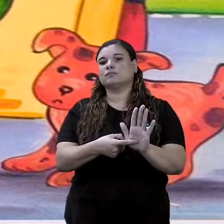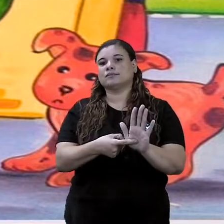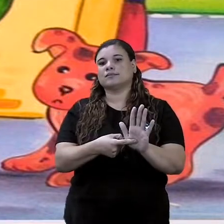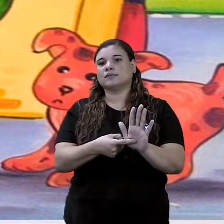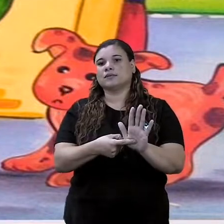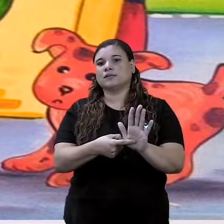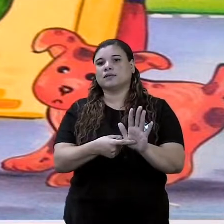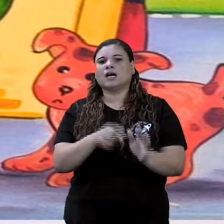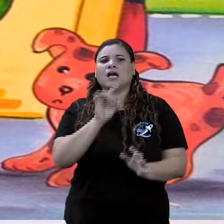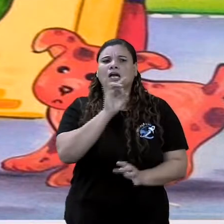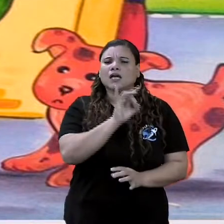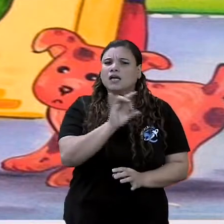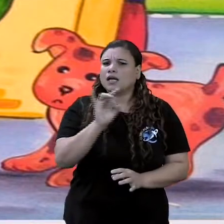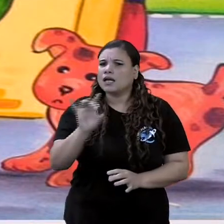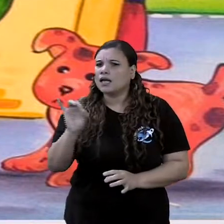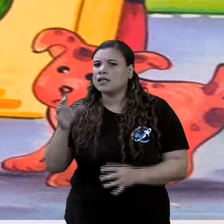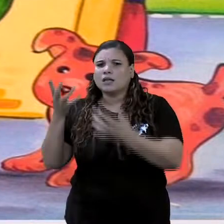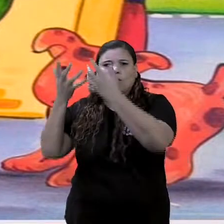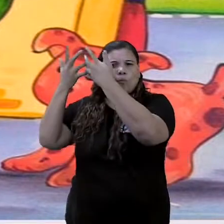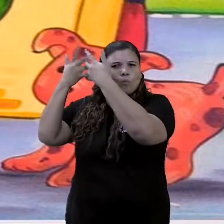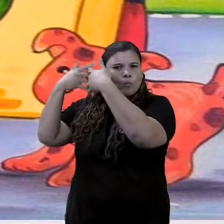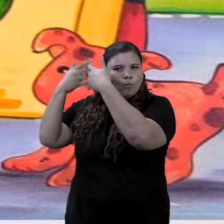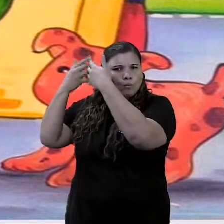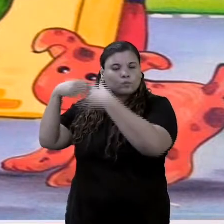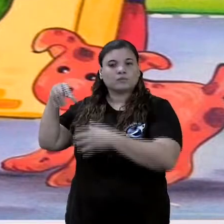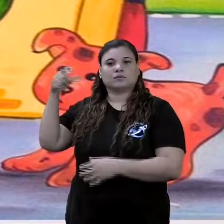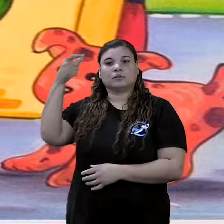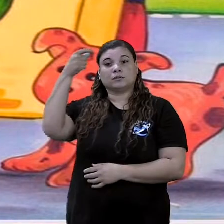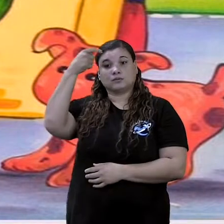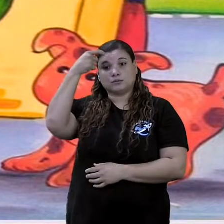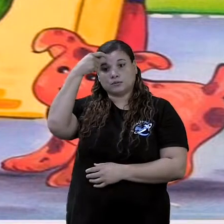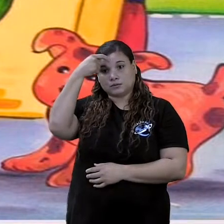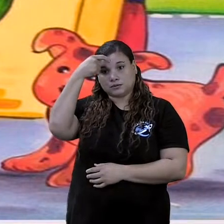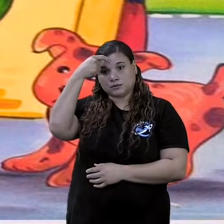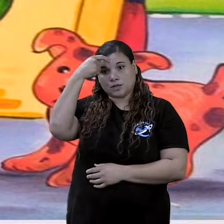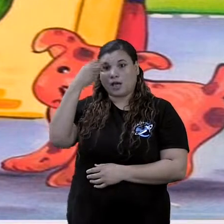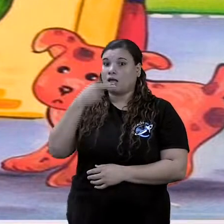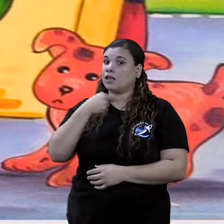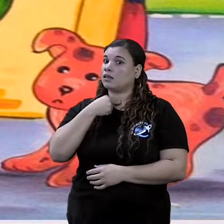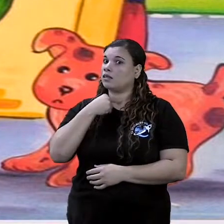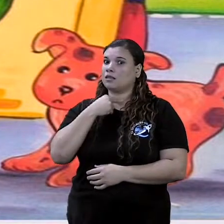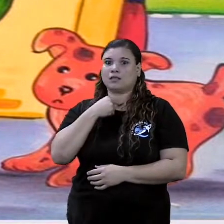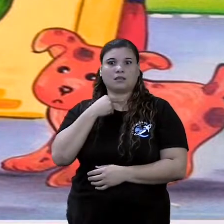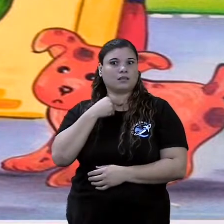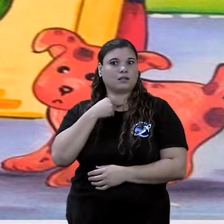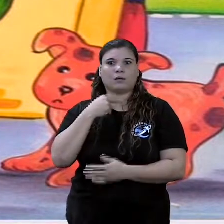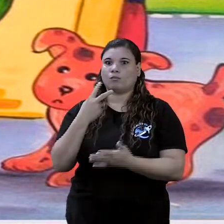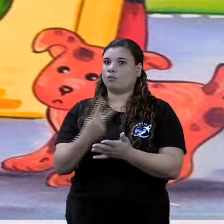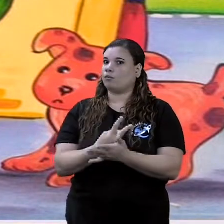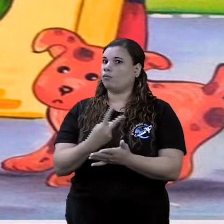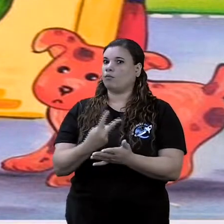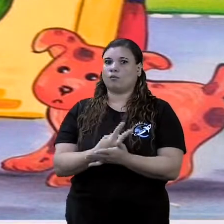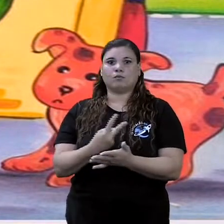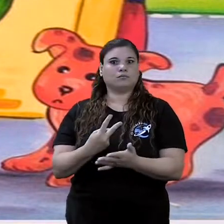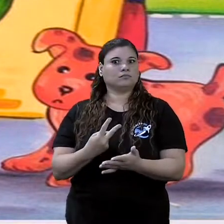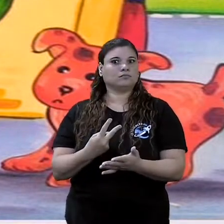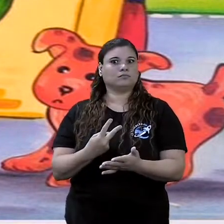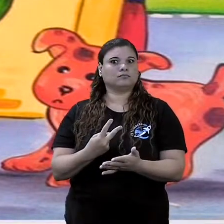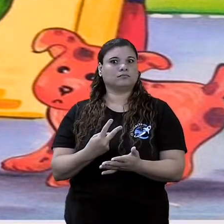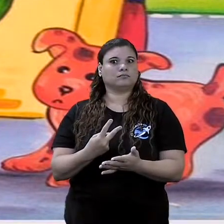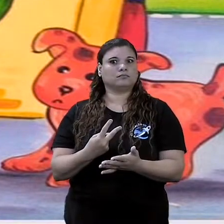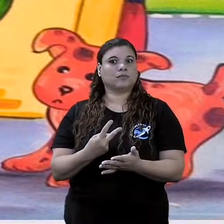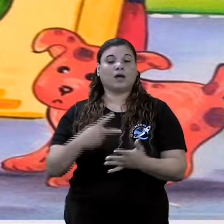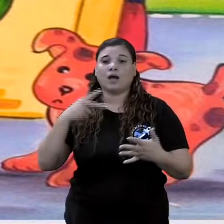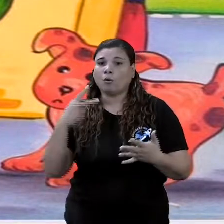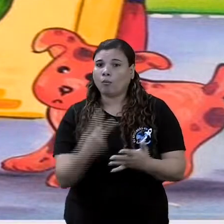que isso não pode acontecer. Não pode acontecer na sala de aula, não pode acontecer no